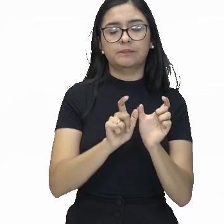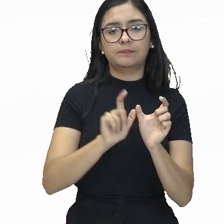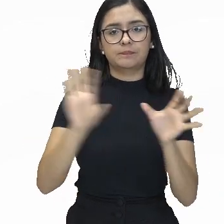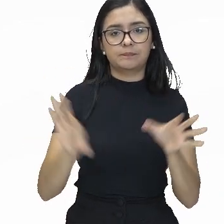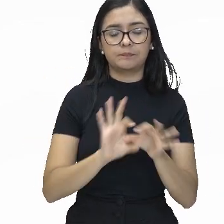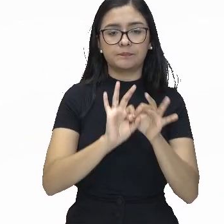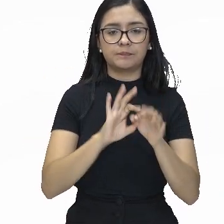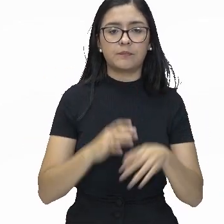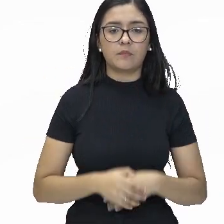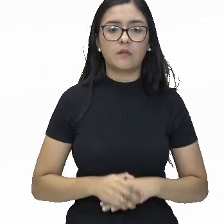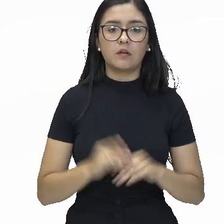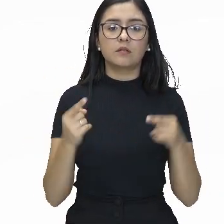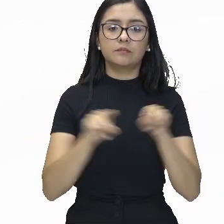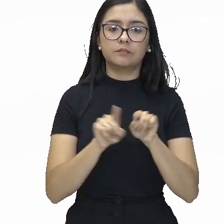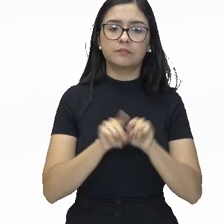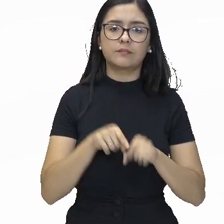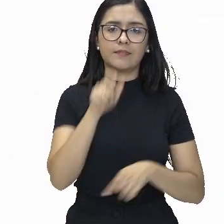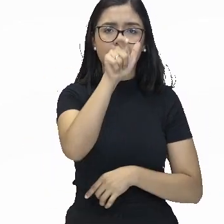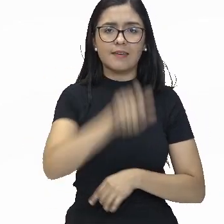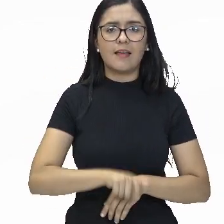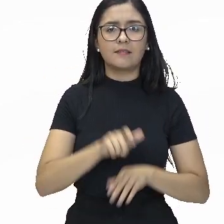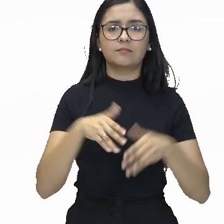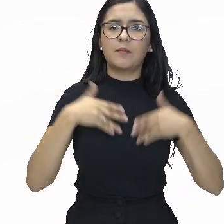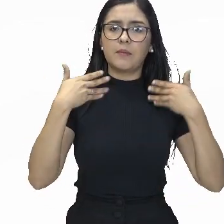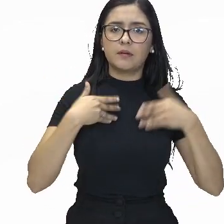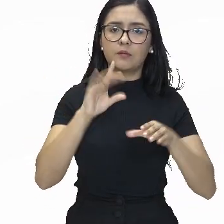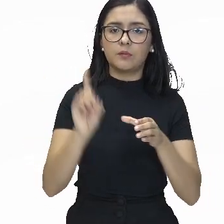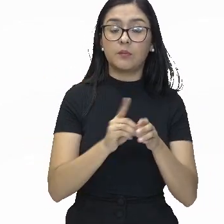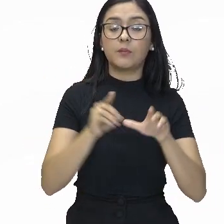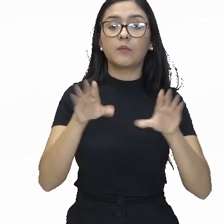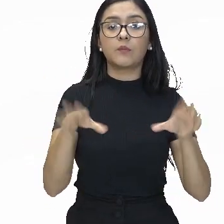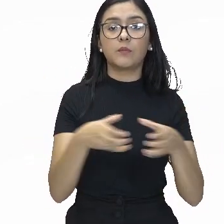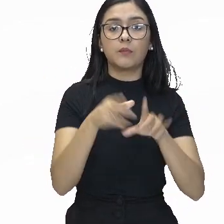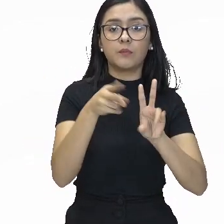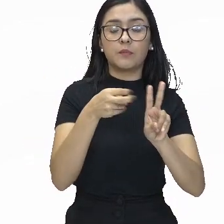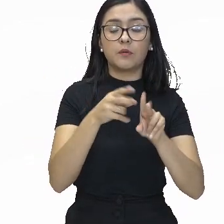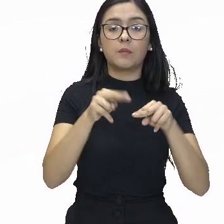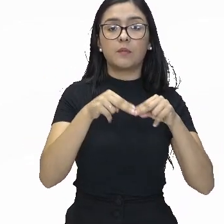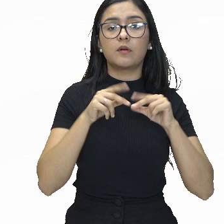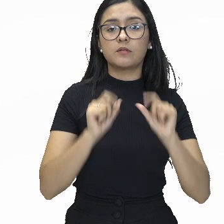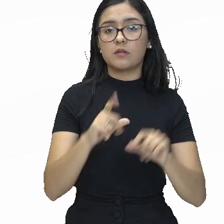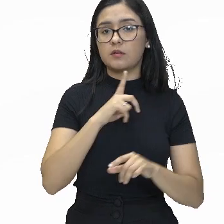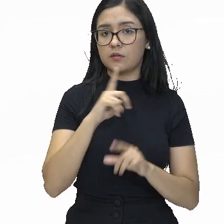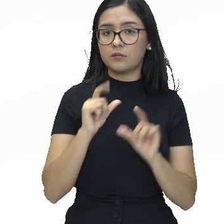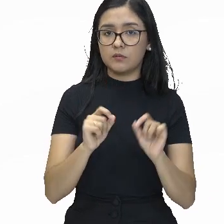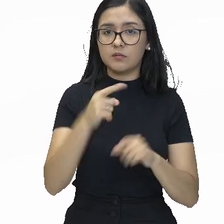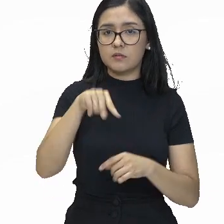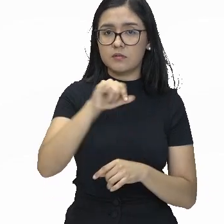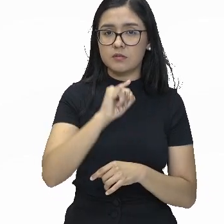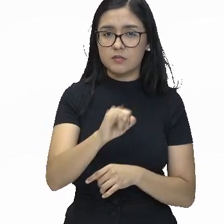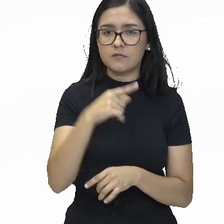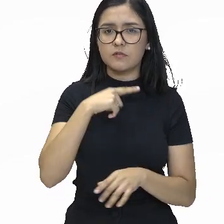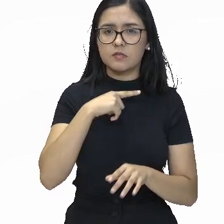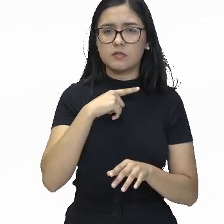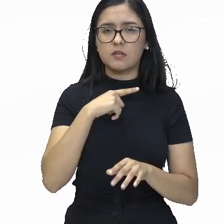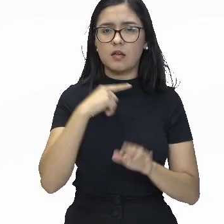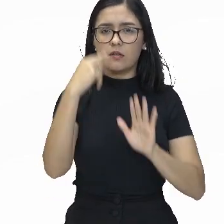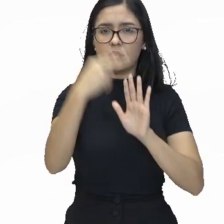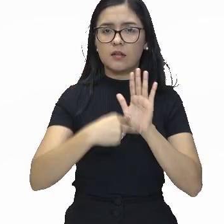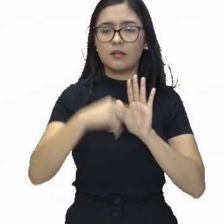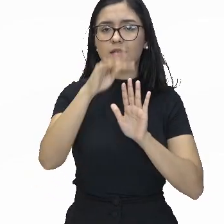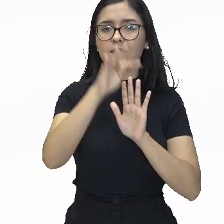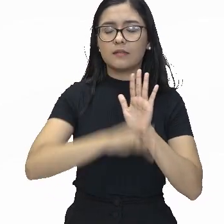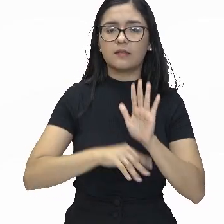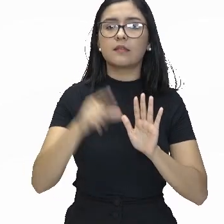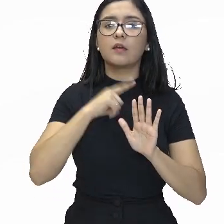E trouxe muita alegria a toda a tribo. Por quê? Nós temos aí, quando você vai ler, você vê que tem